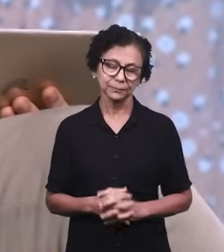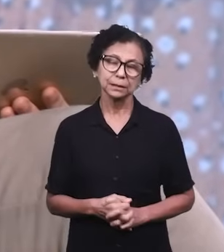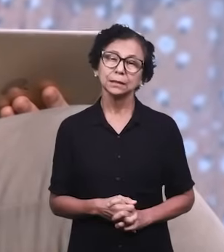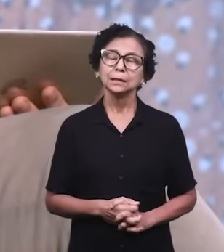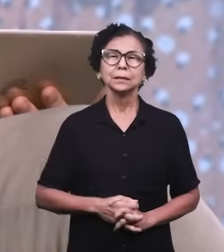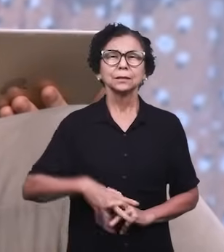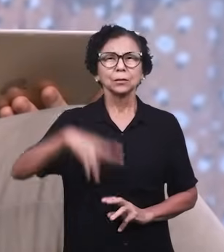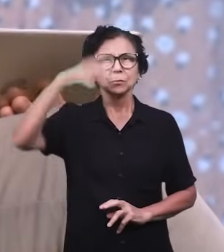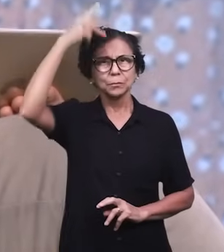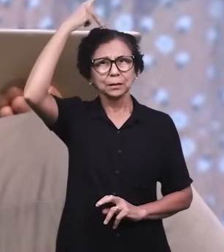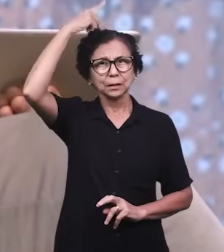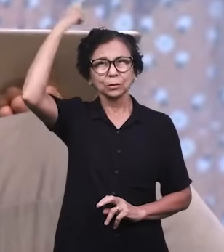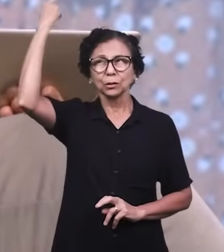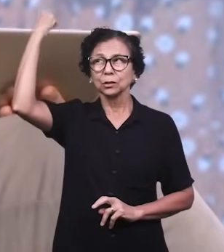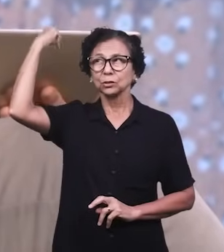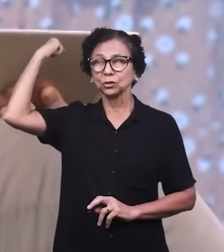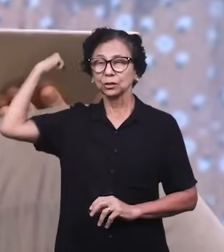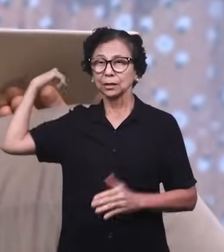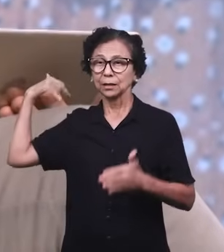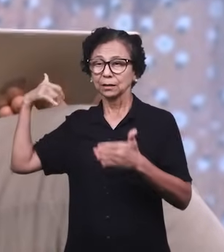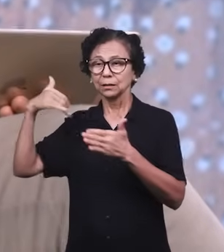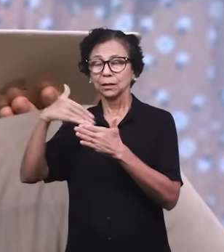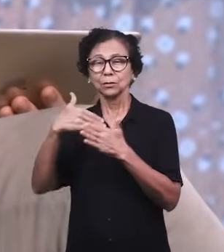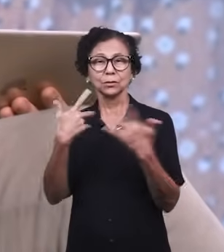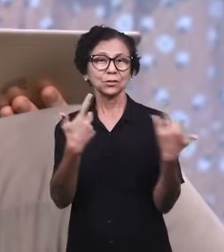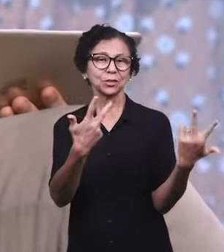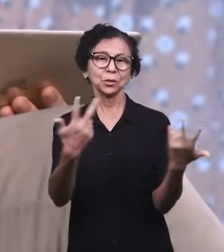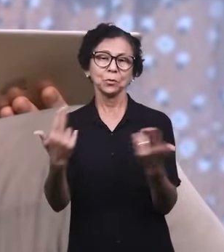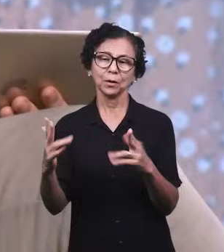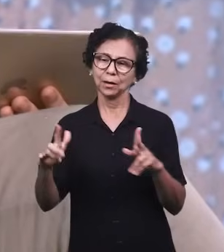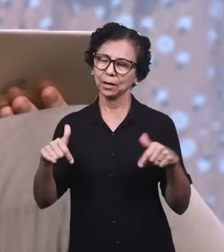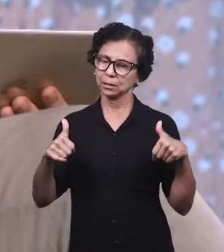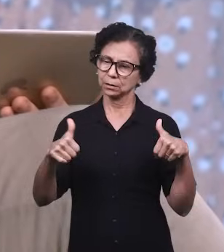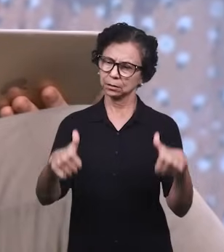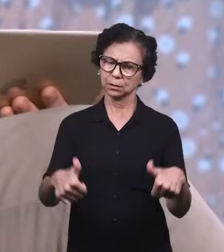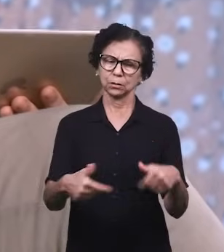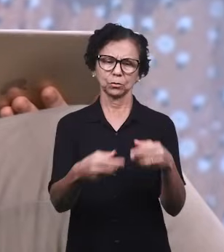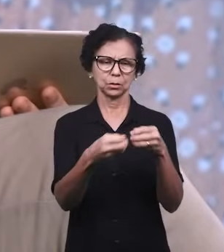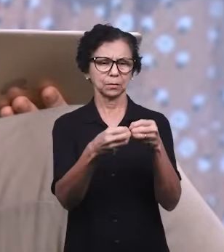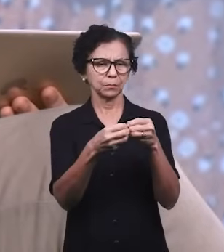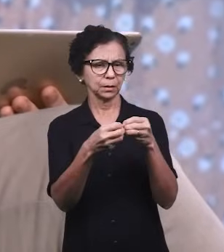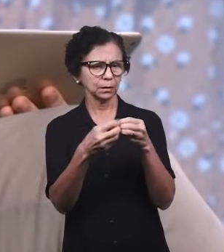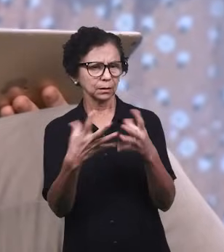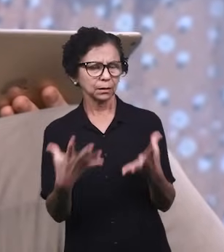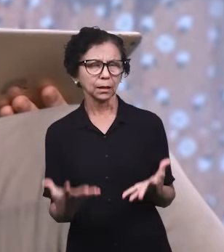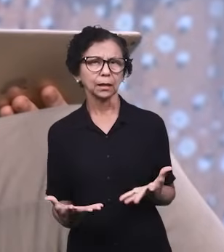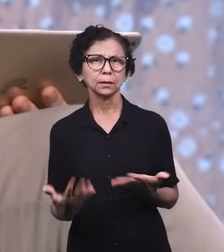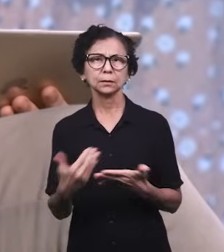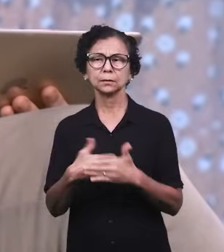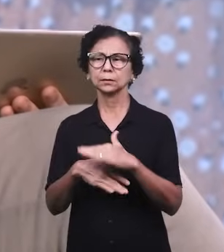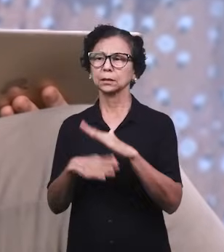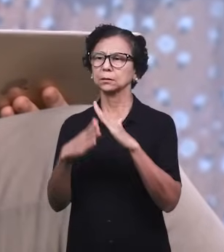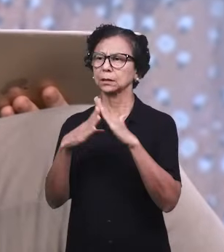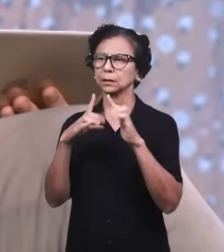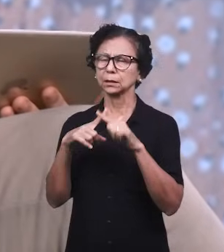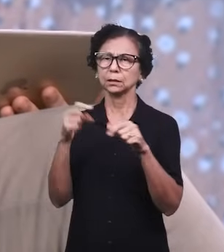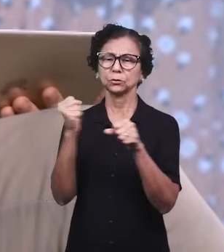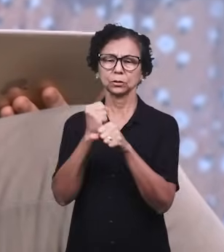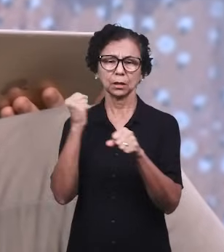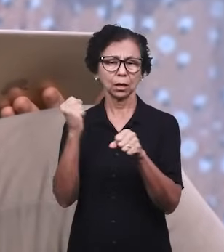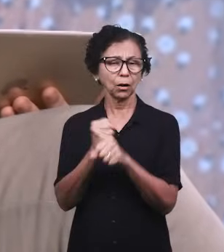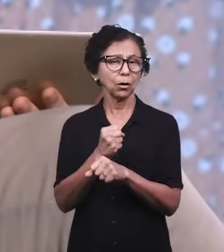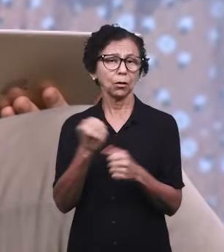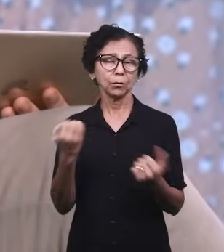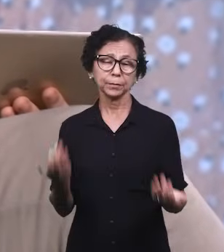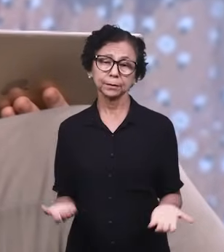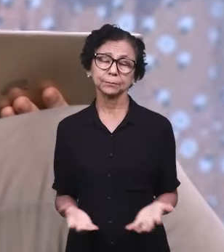mesmo Pentecostes que havia. Hoje o Senhor está operando da mesma forma. Cada sinal, cada milagre que Deus opera no nosso meio é com esse objetivo. Eu